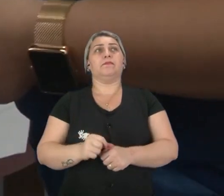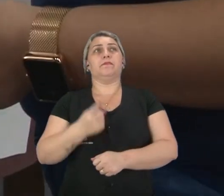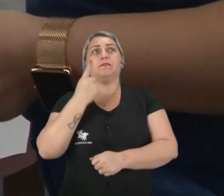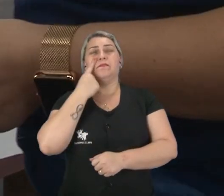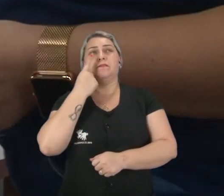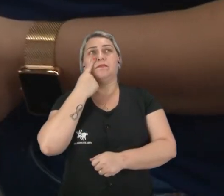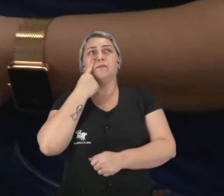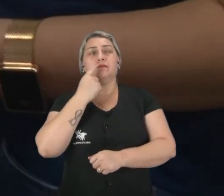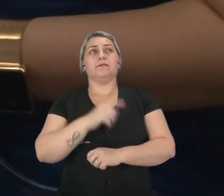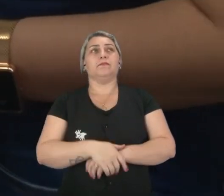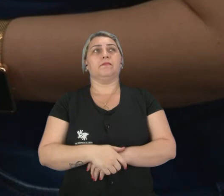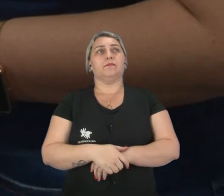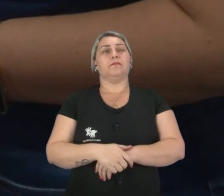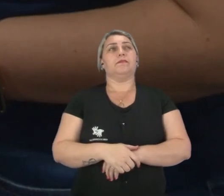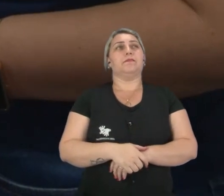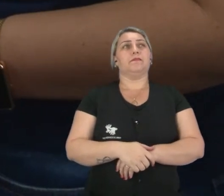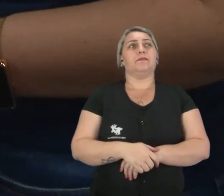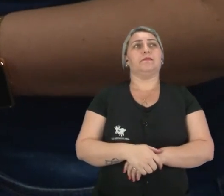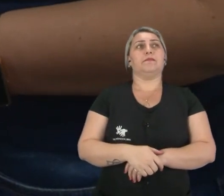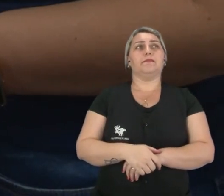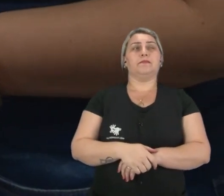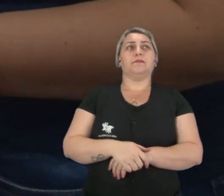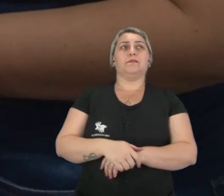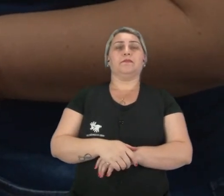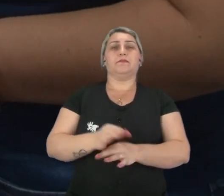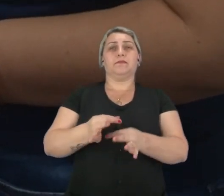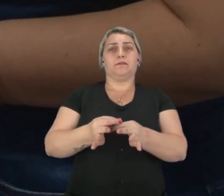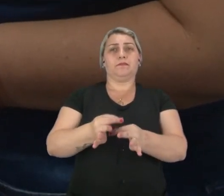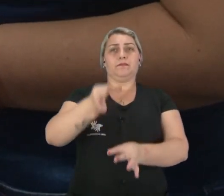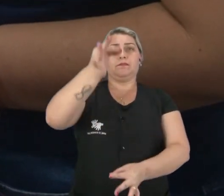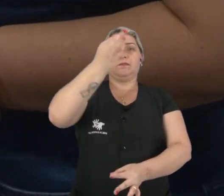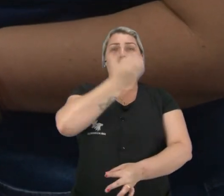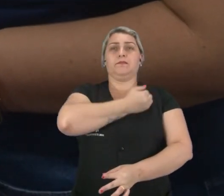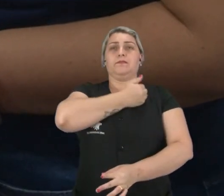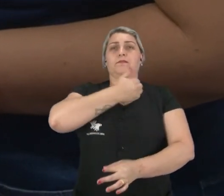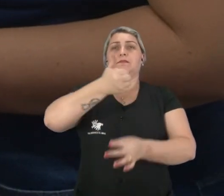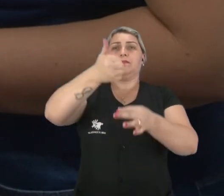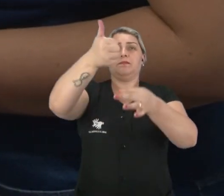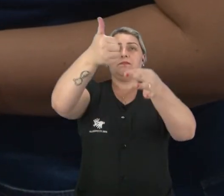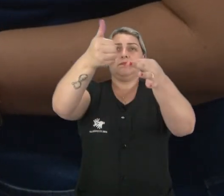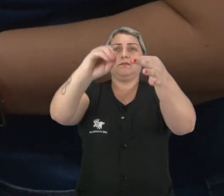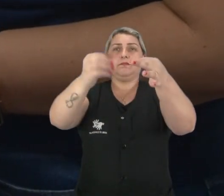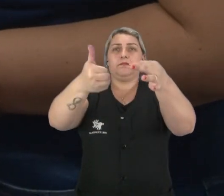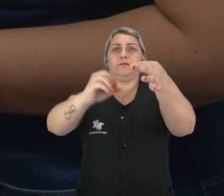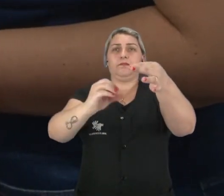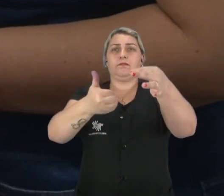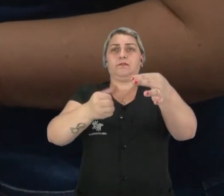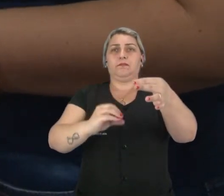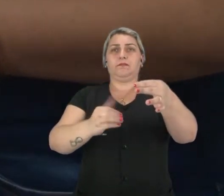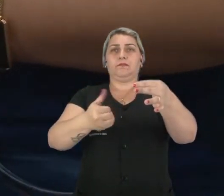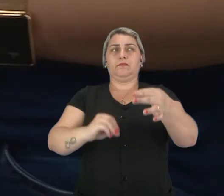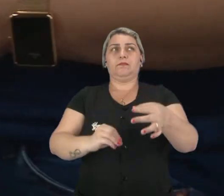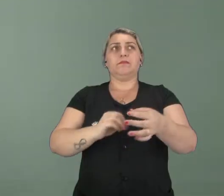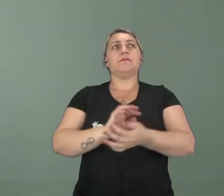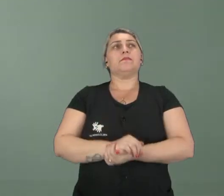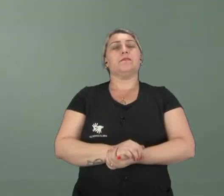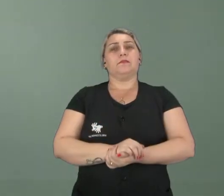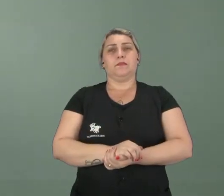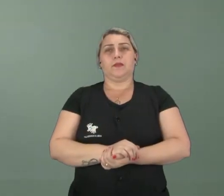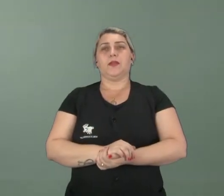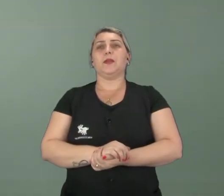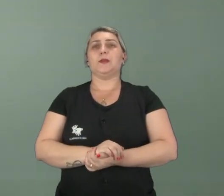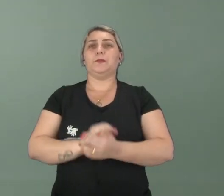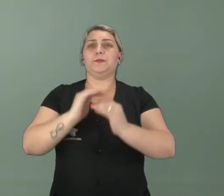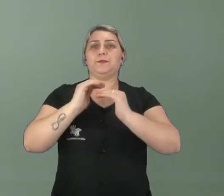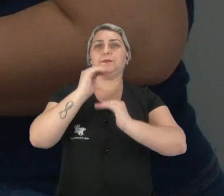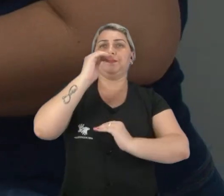que eu tenho, né? Está sendo colocado de 10 em 10, né? Vou ter um espaço de 10 algarismos aqui entre